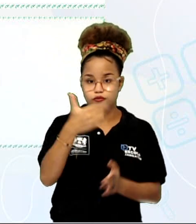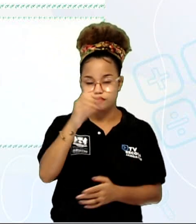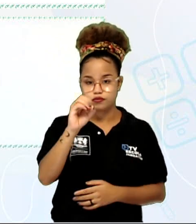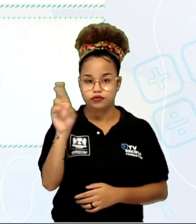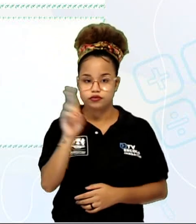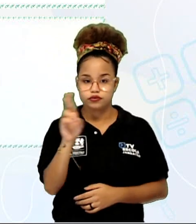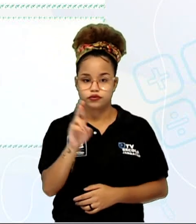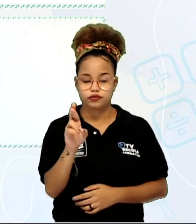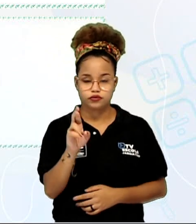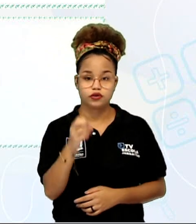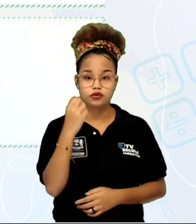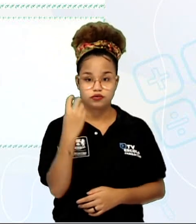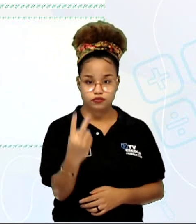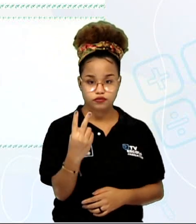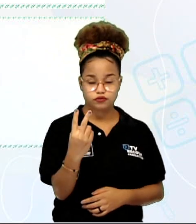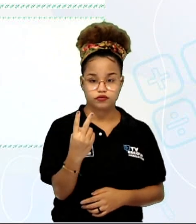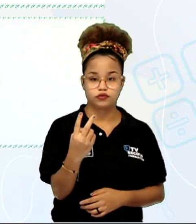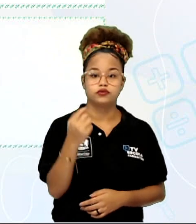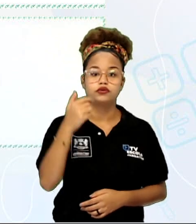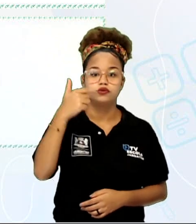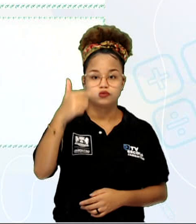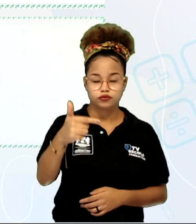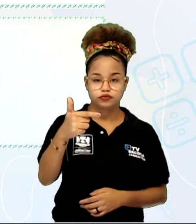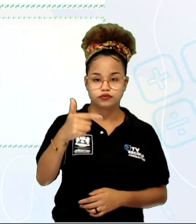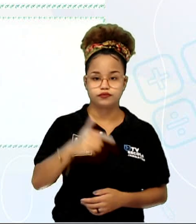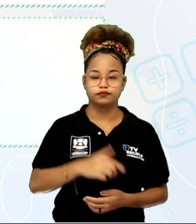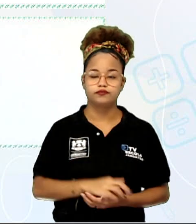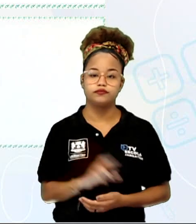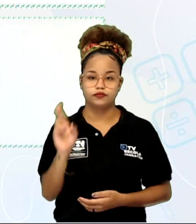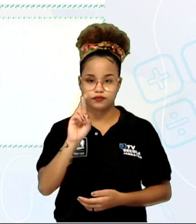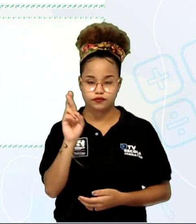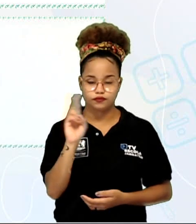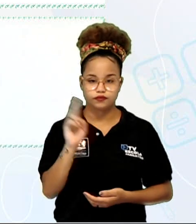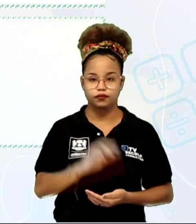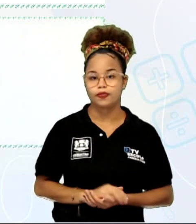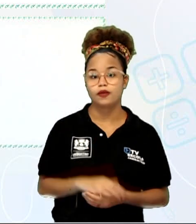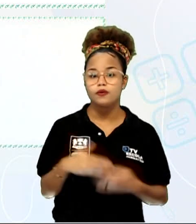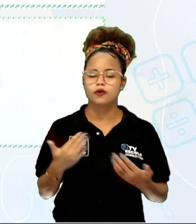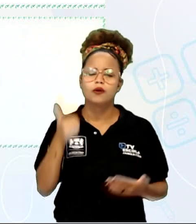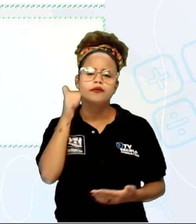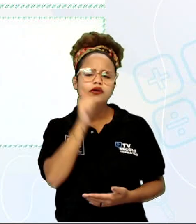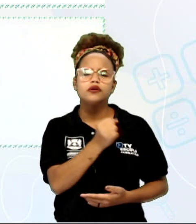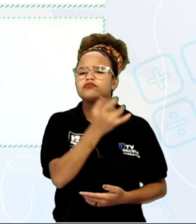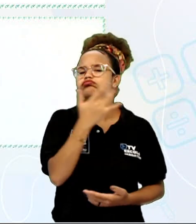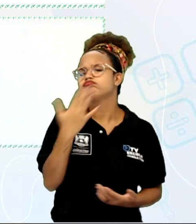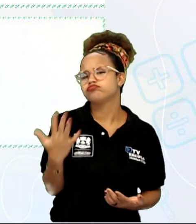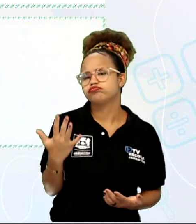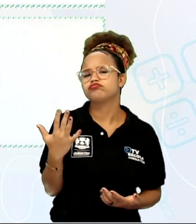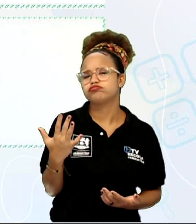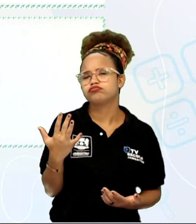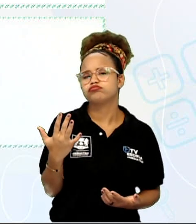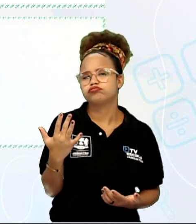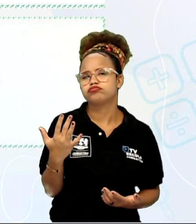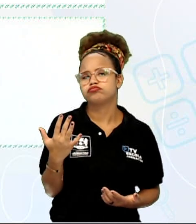e 2 cédulas de R$ 2. Então, Beatriz tem quanto?